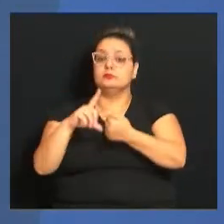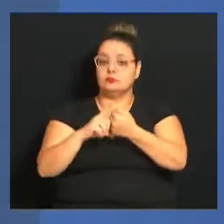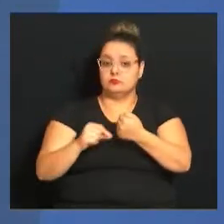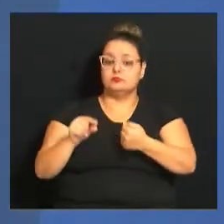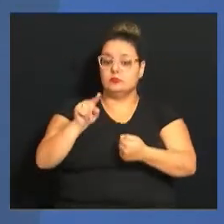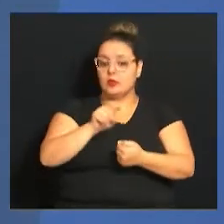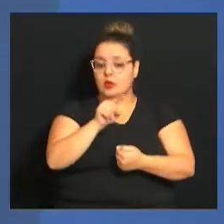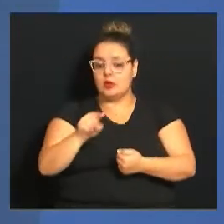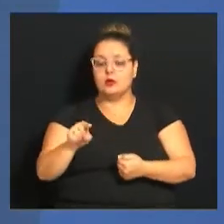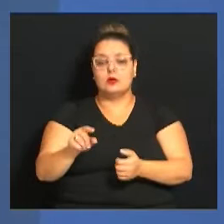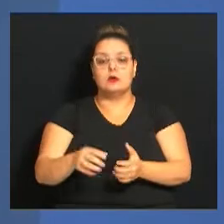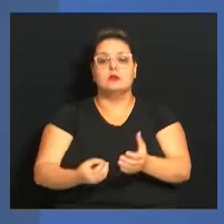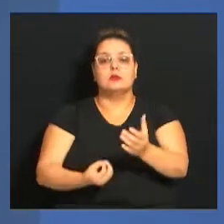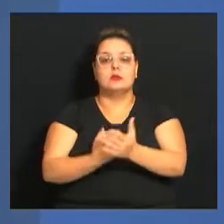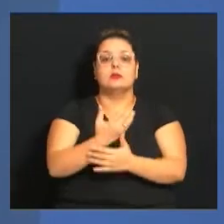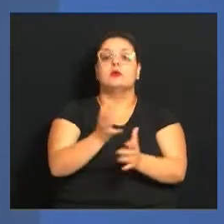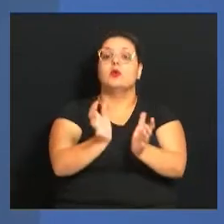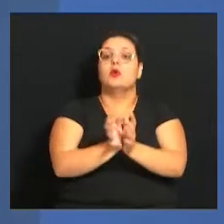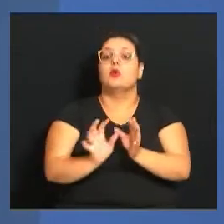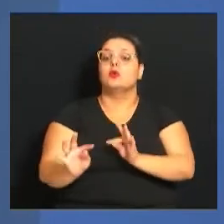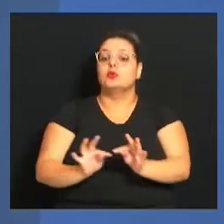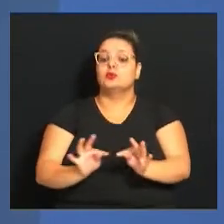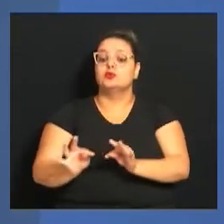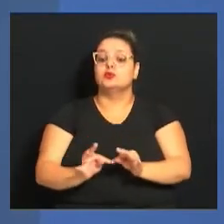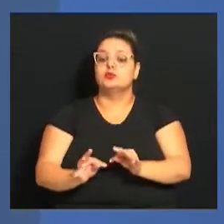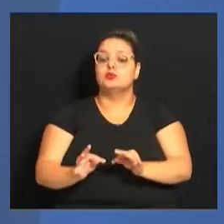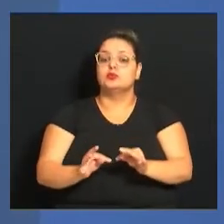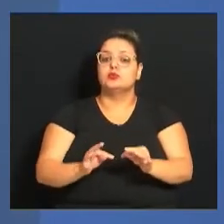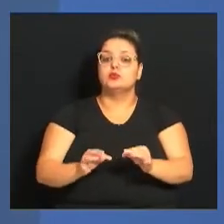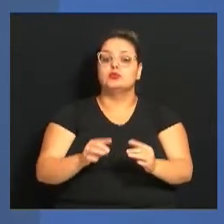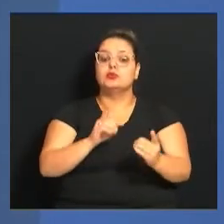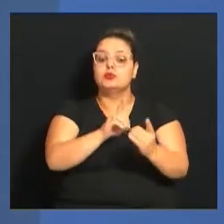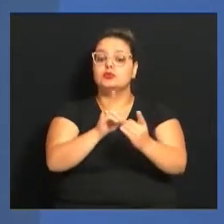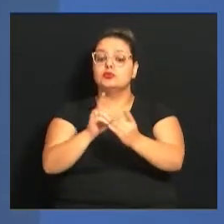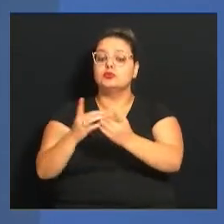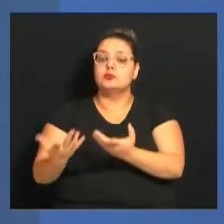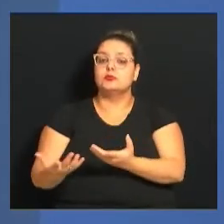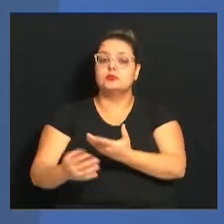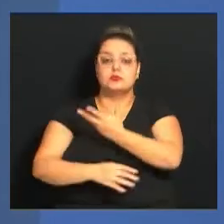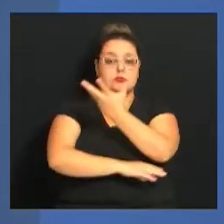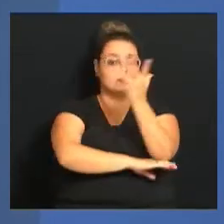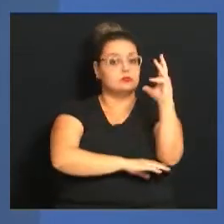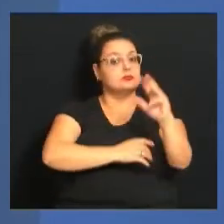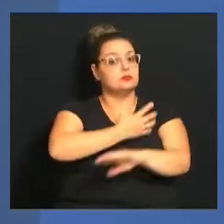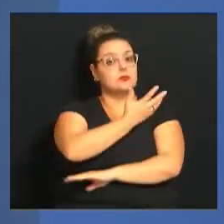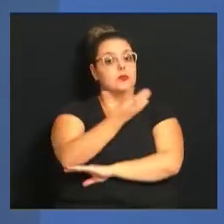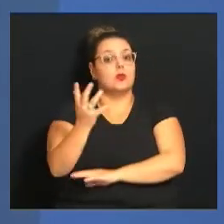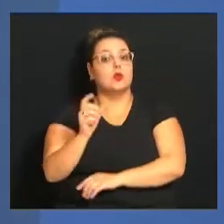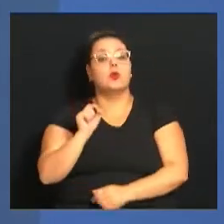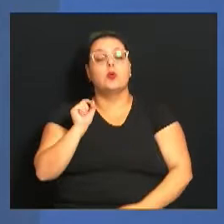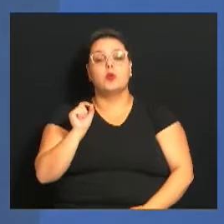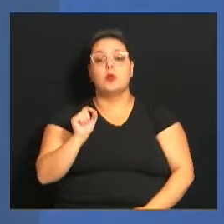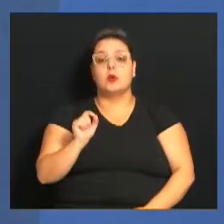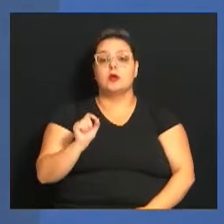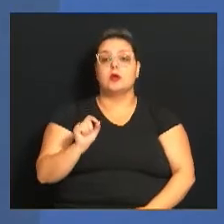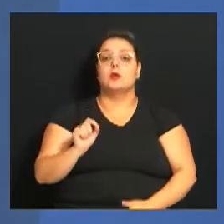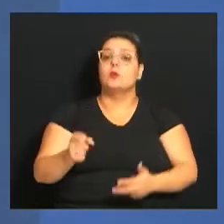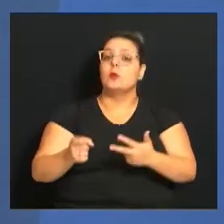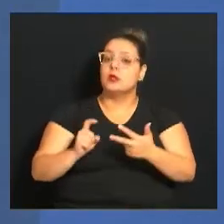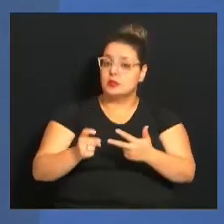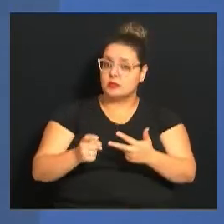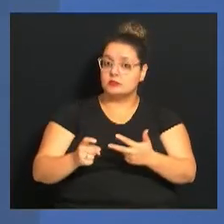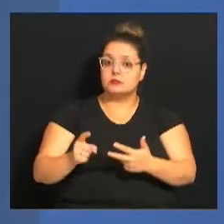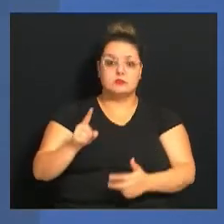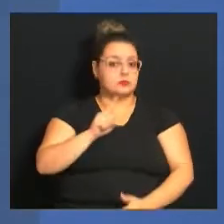criavam uma comissão técnica consultiva de arborização aqui na cidade, o que, segundo o executivo, não é